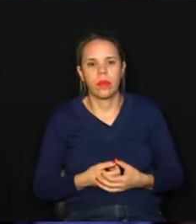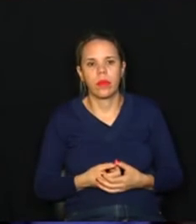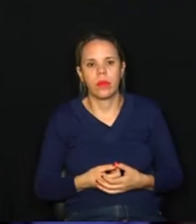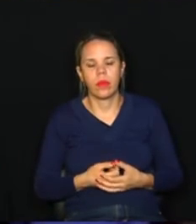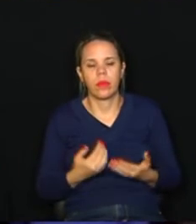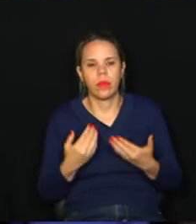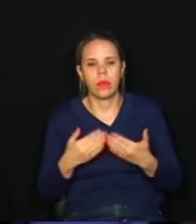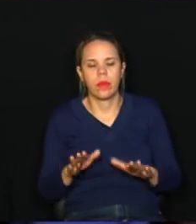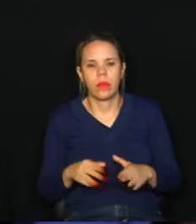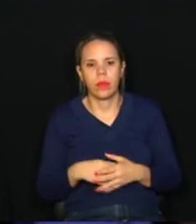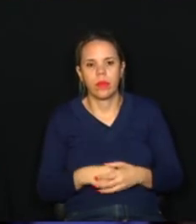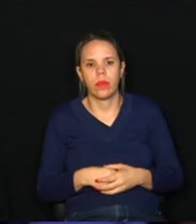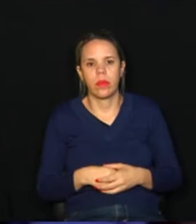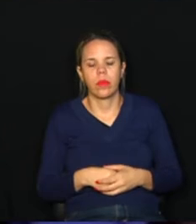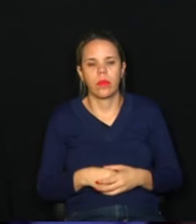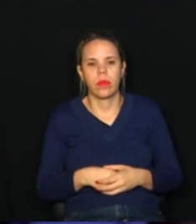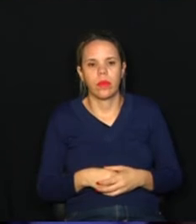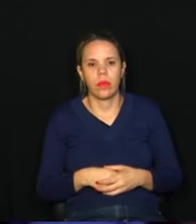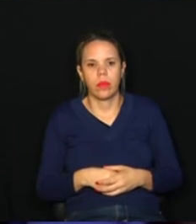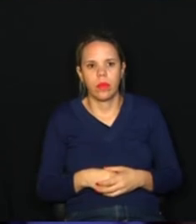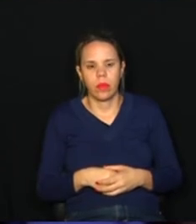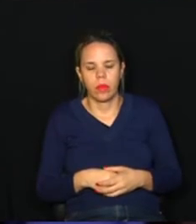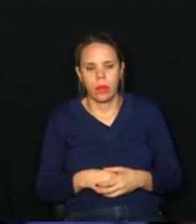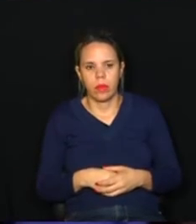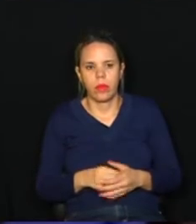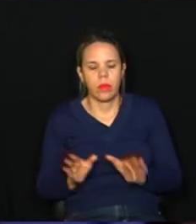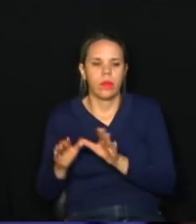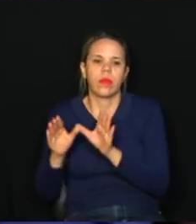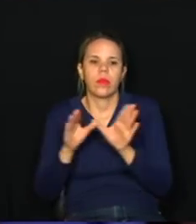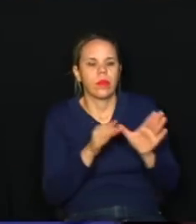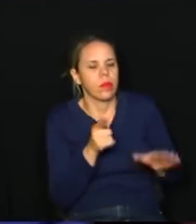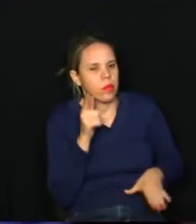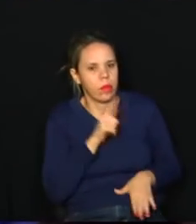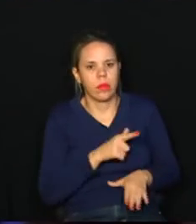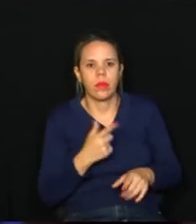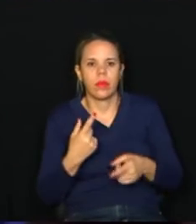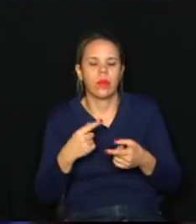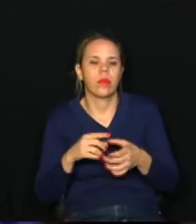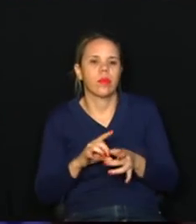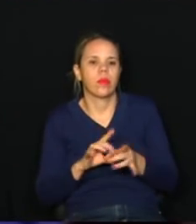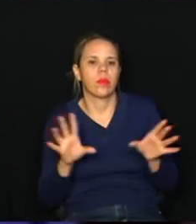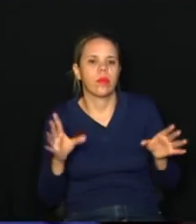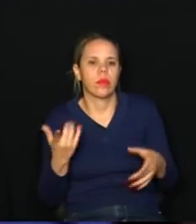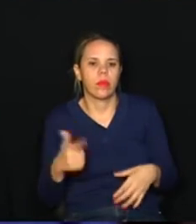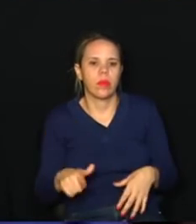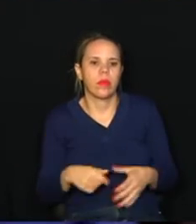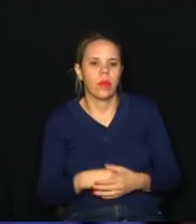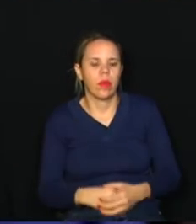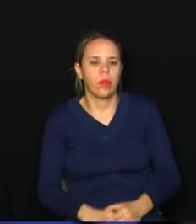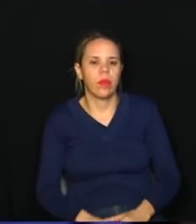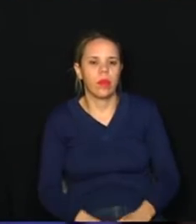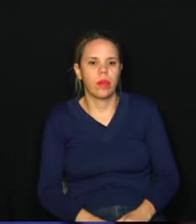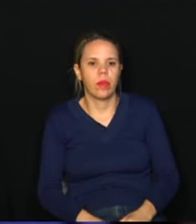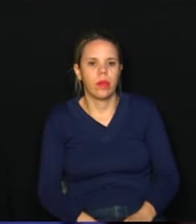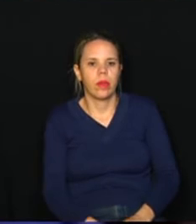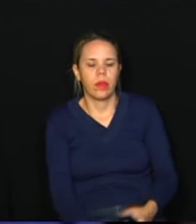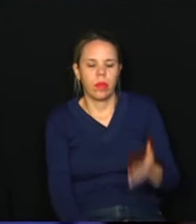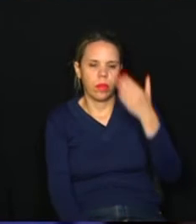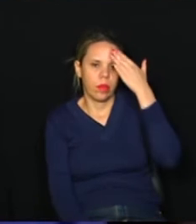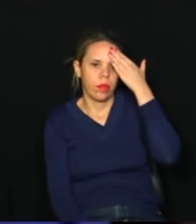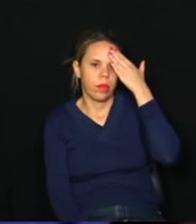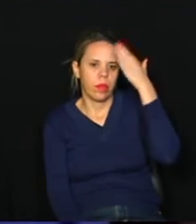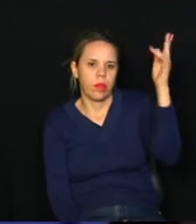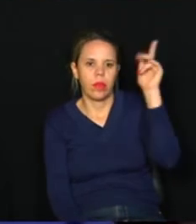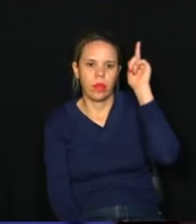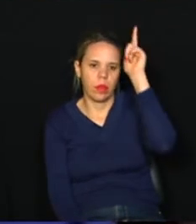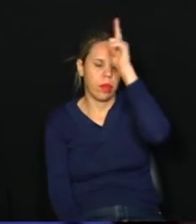abrir as portas para que essas águias voem por aí de novo. Muito obrigado, Gustavo,